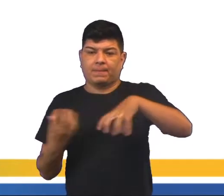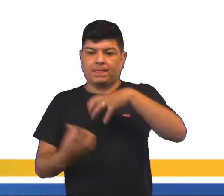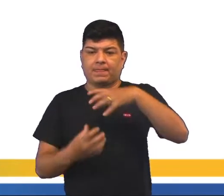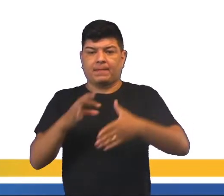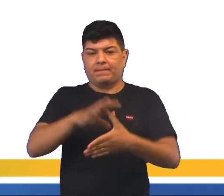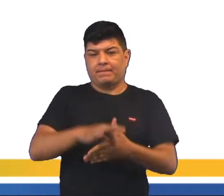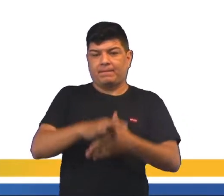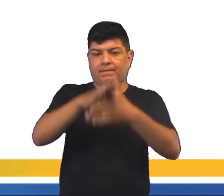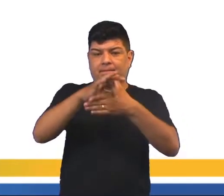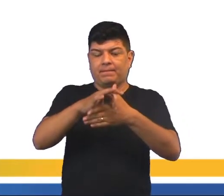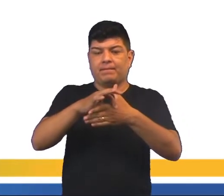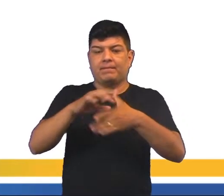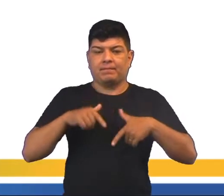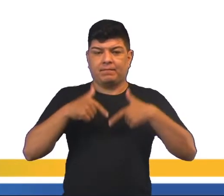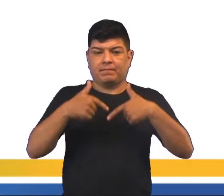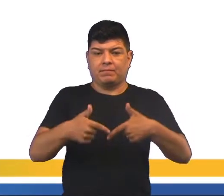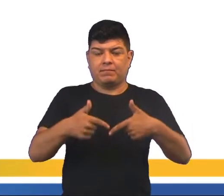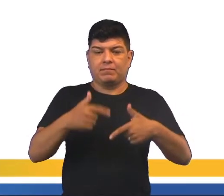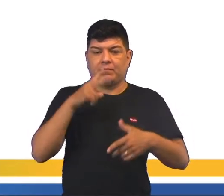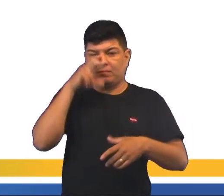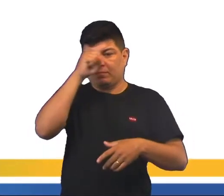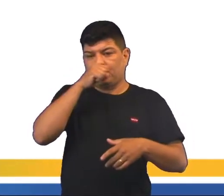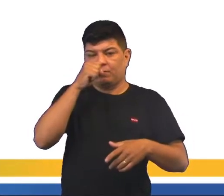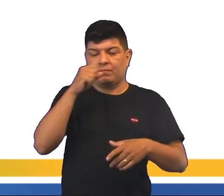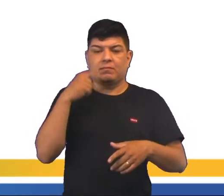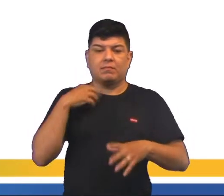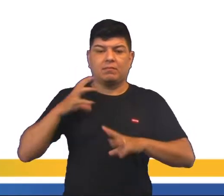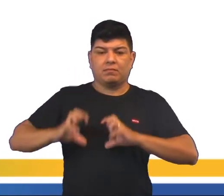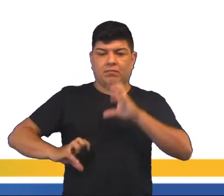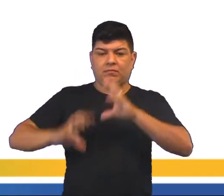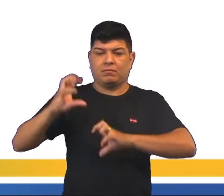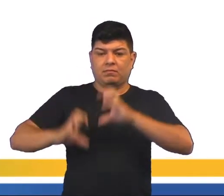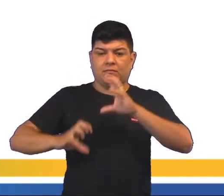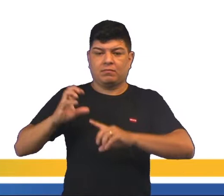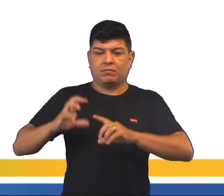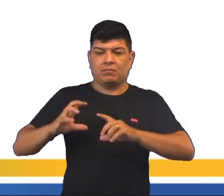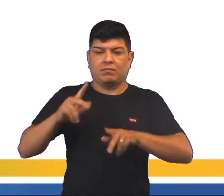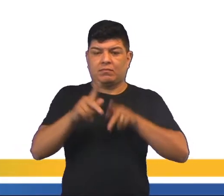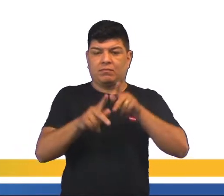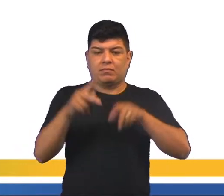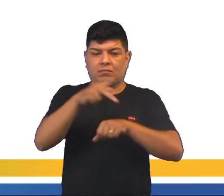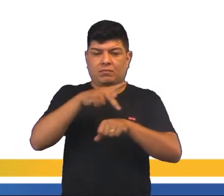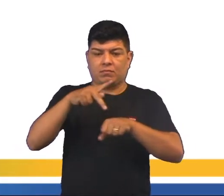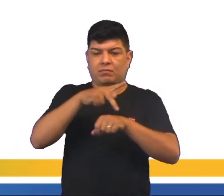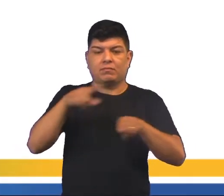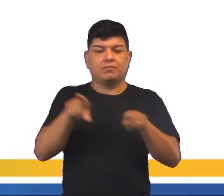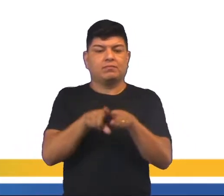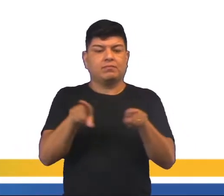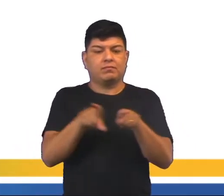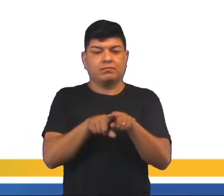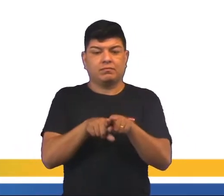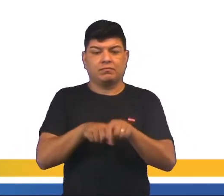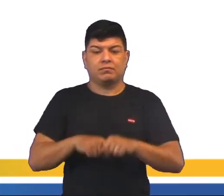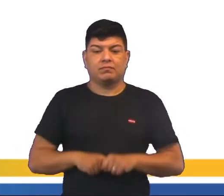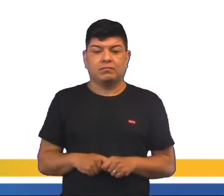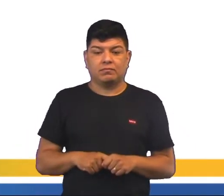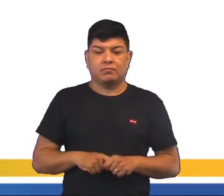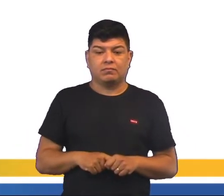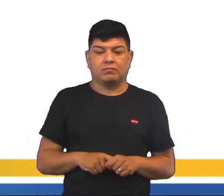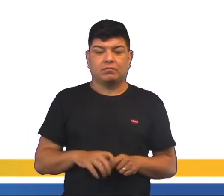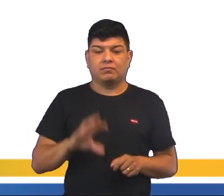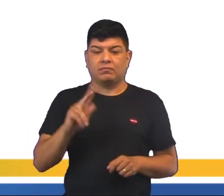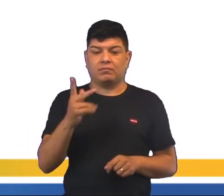foi o líder da luta dos comunistas pelo poder travada contra os nacionalistas, né, do Cheque.